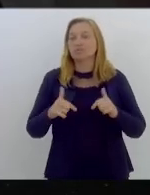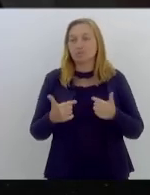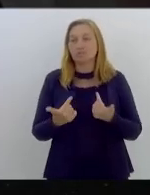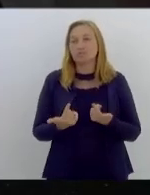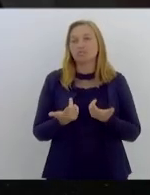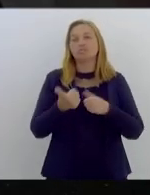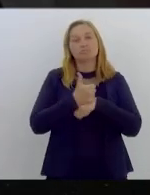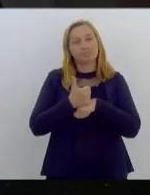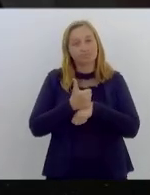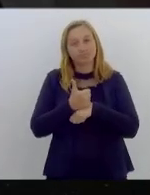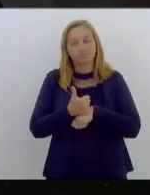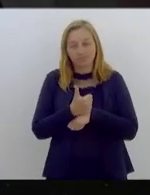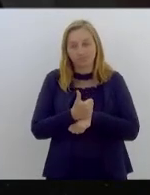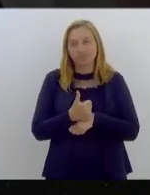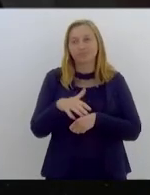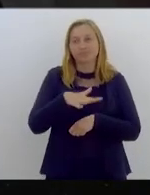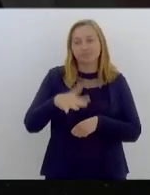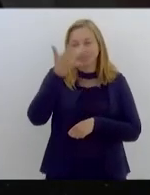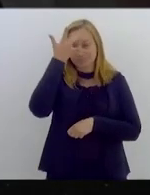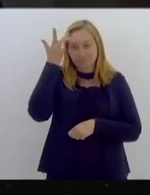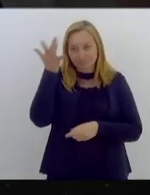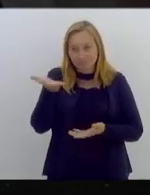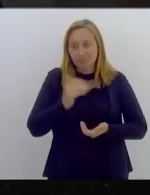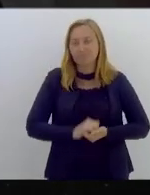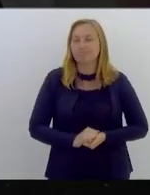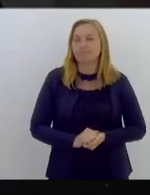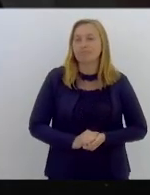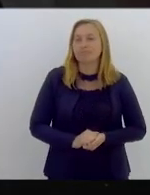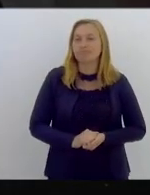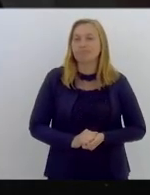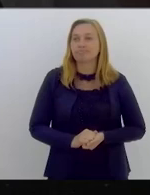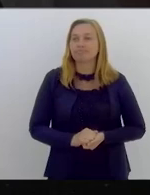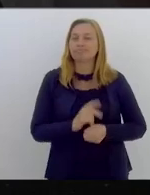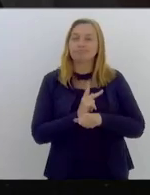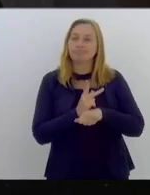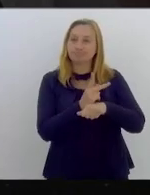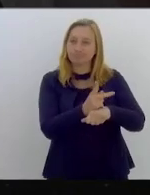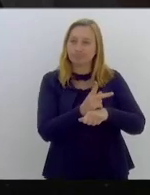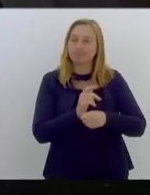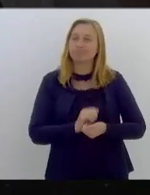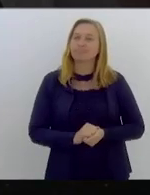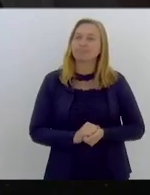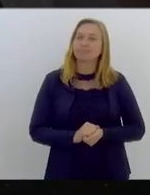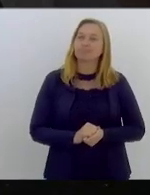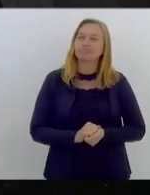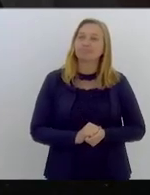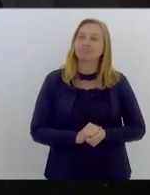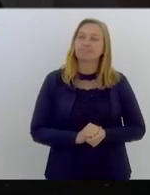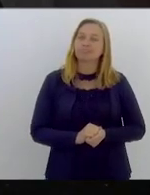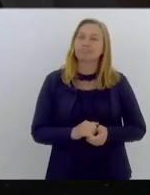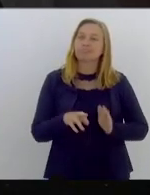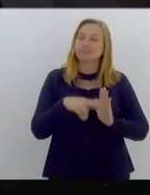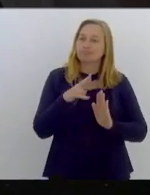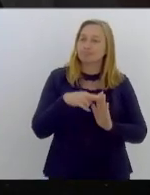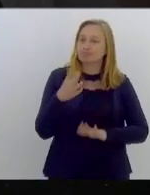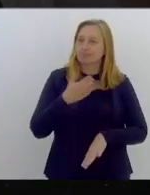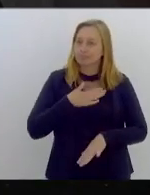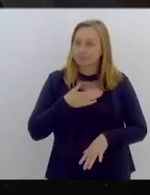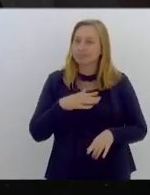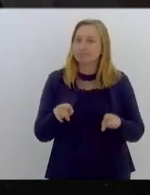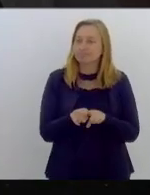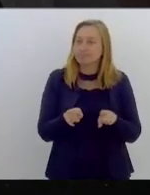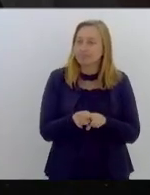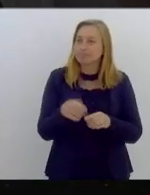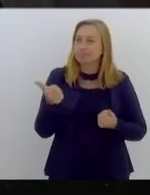profissional propriamente dita na área de saúde mental. Um prêmio que decorre de uma resolução de minha autoria, mas que também contou